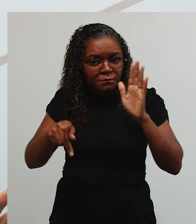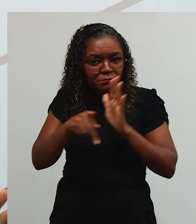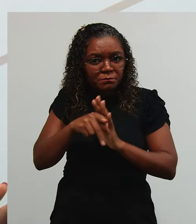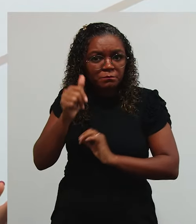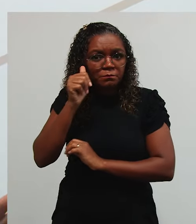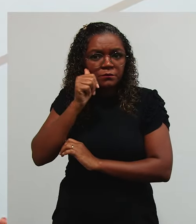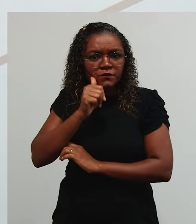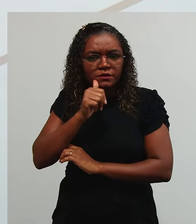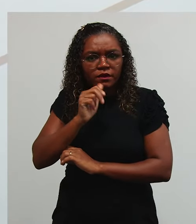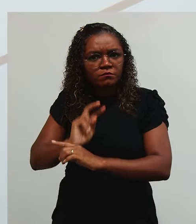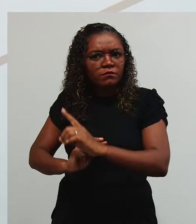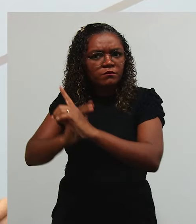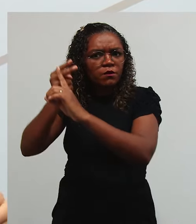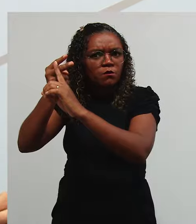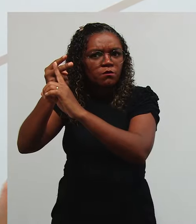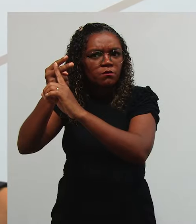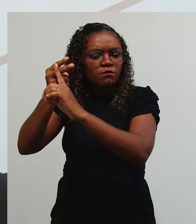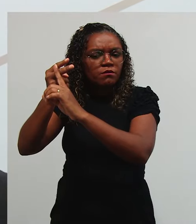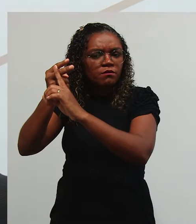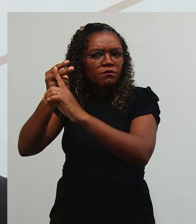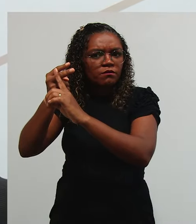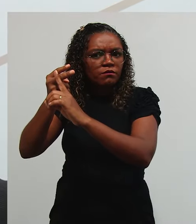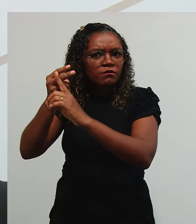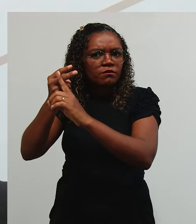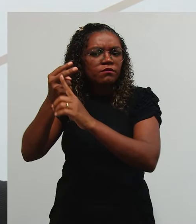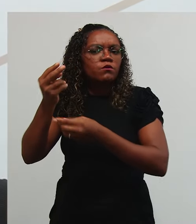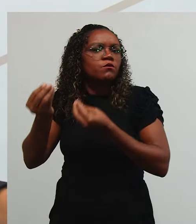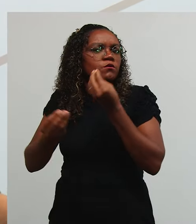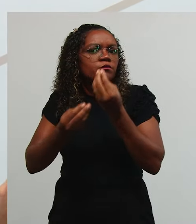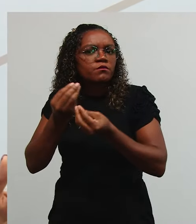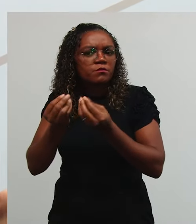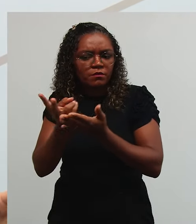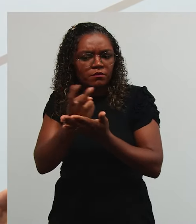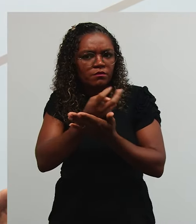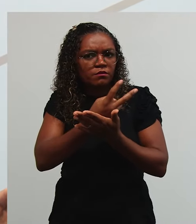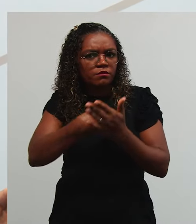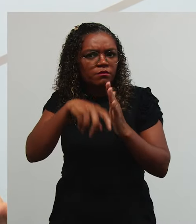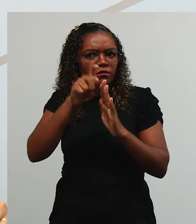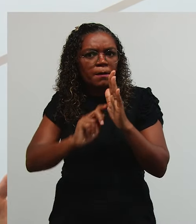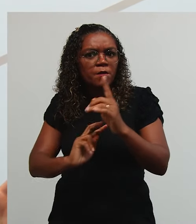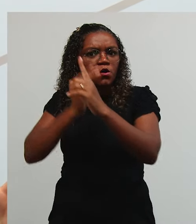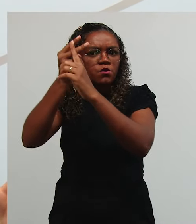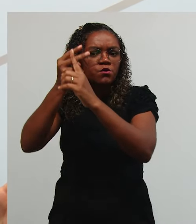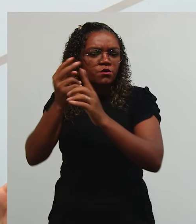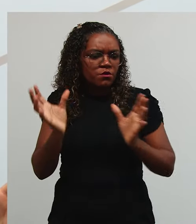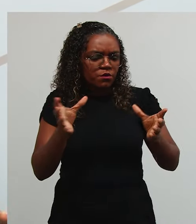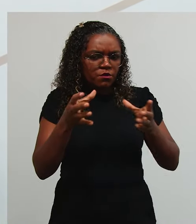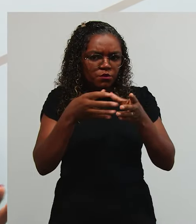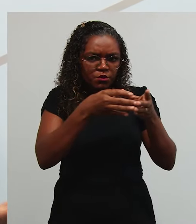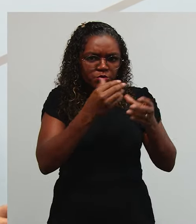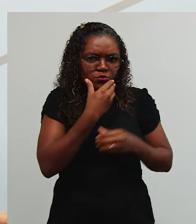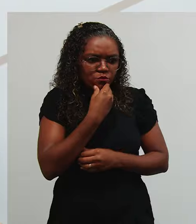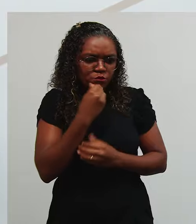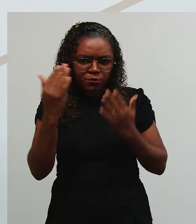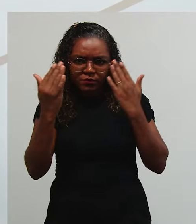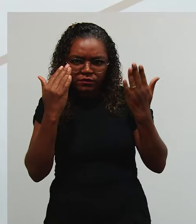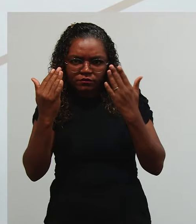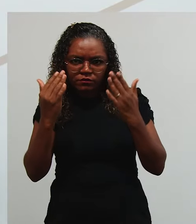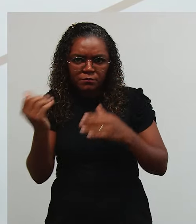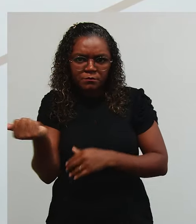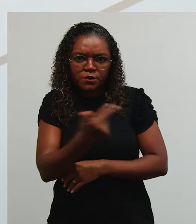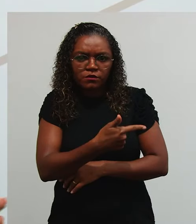os produtos femininos acabam tendo uma incidência de de Carga Tributária ainda maior do que comparado aos